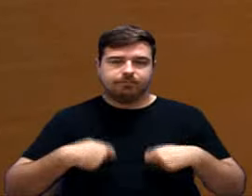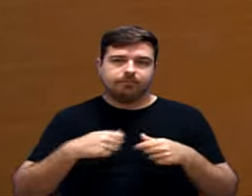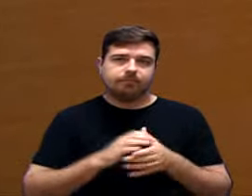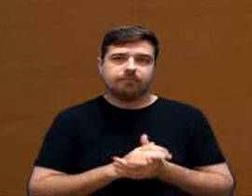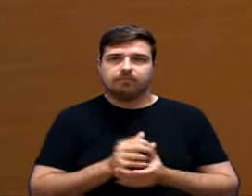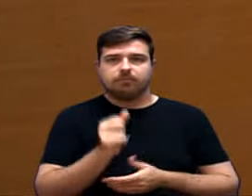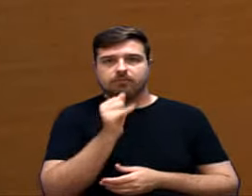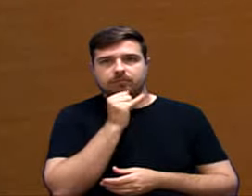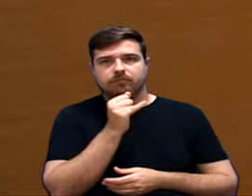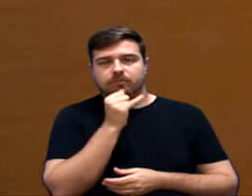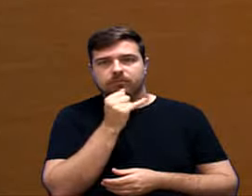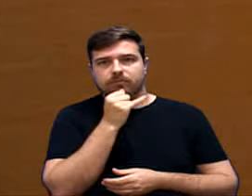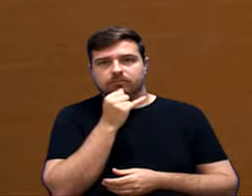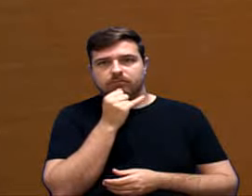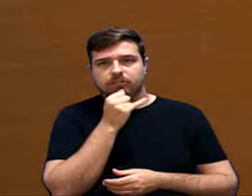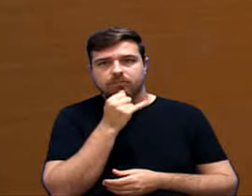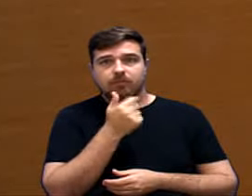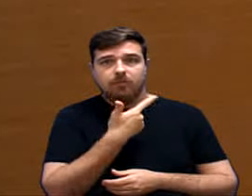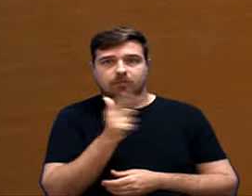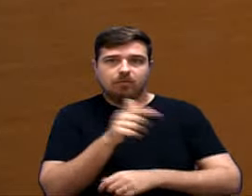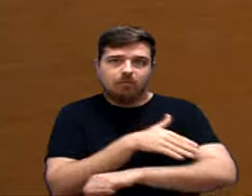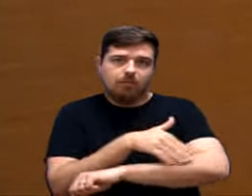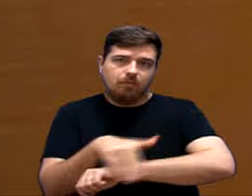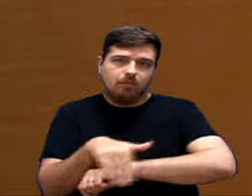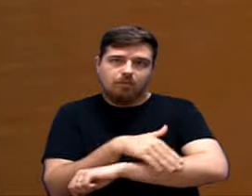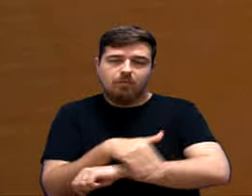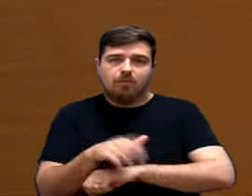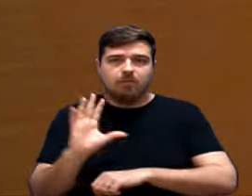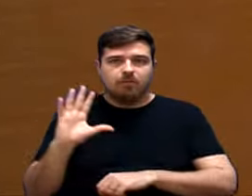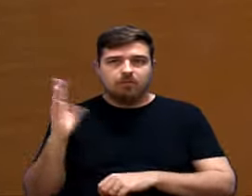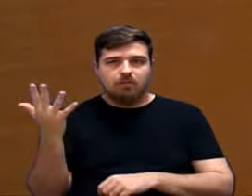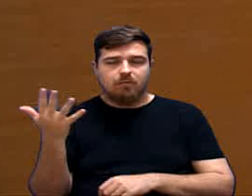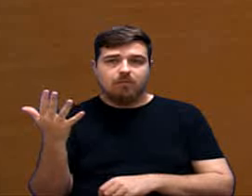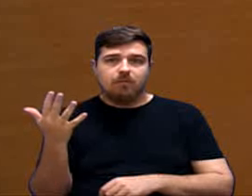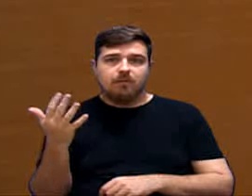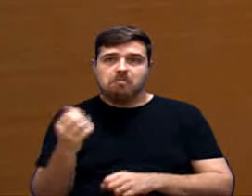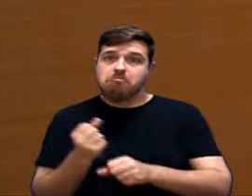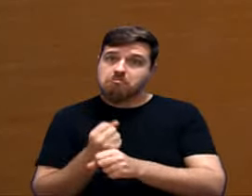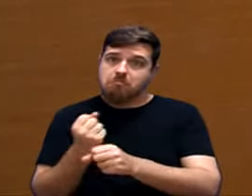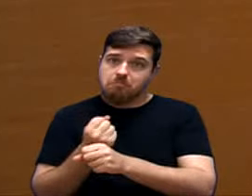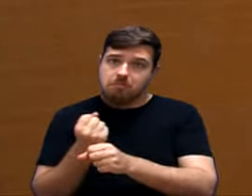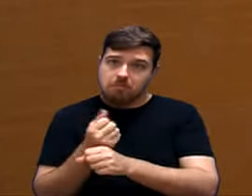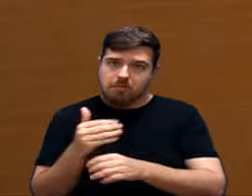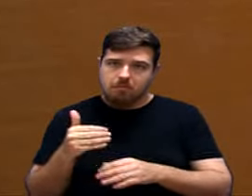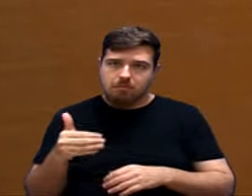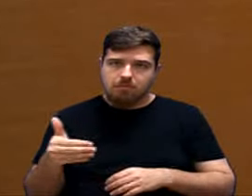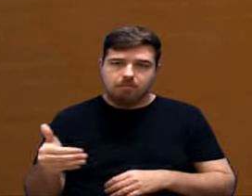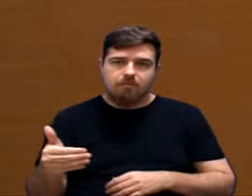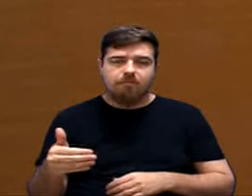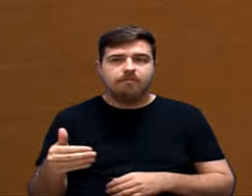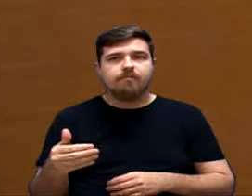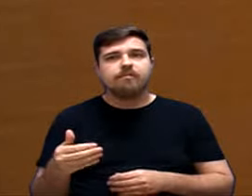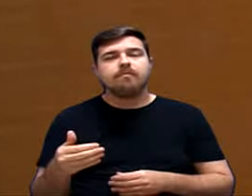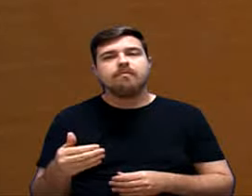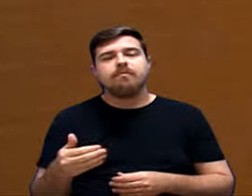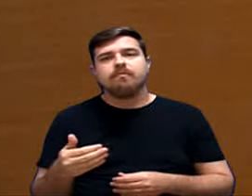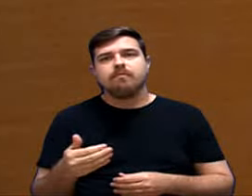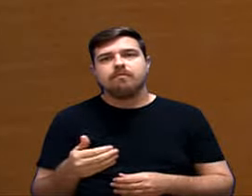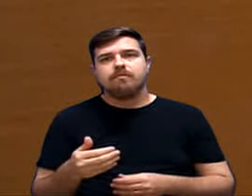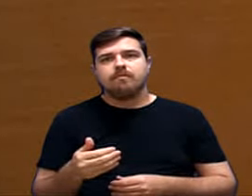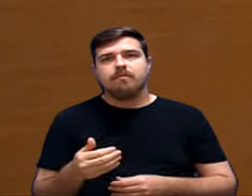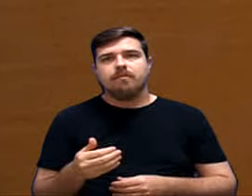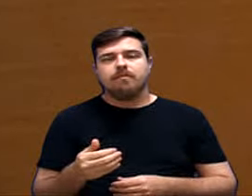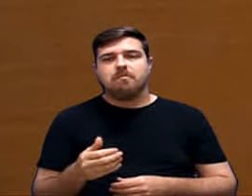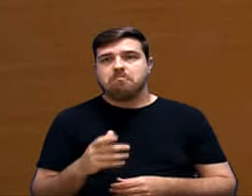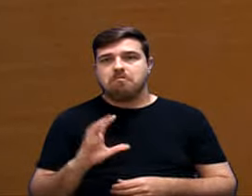vamos dizer aqui aqui na dris vamos dizer provavelmente a hora que começar a denar essa parte que da durur principalmente eh